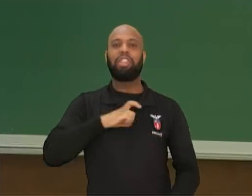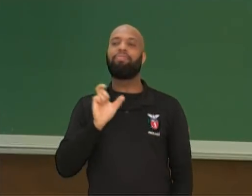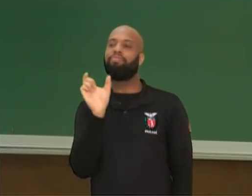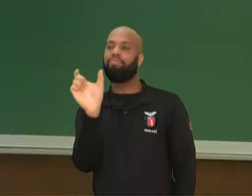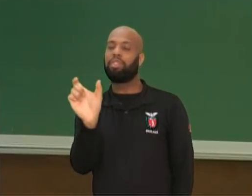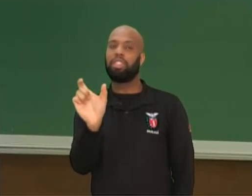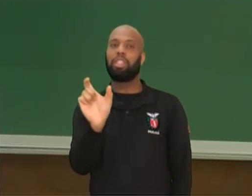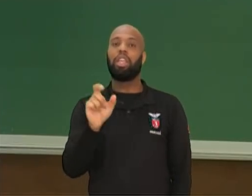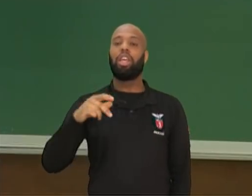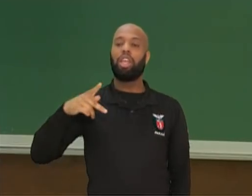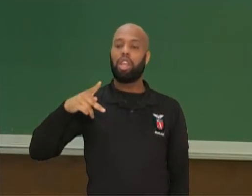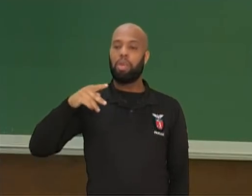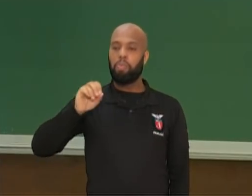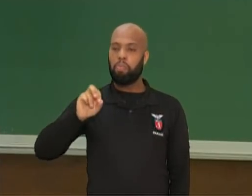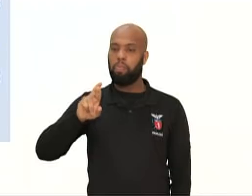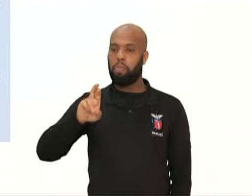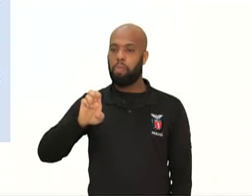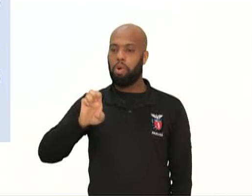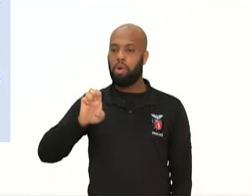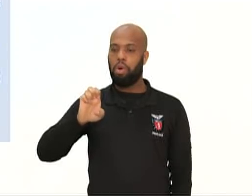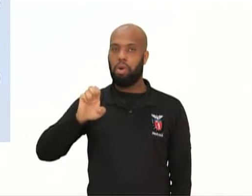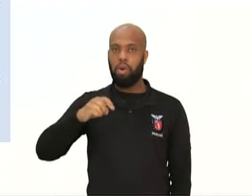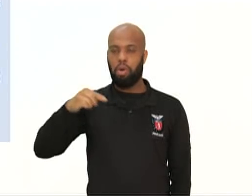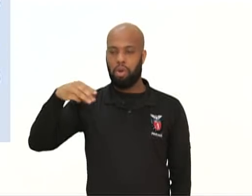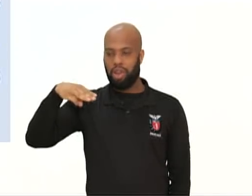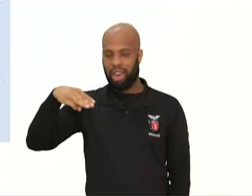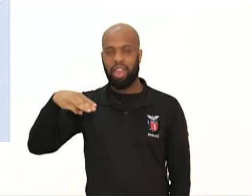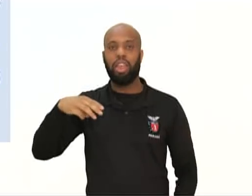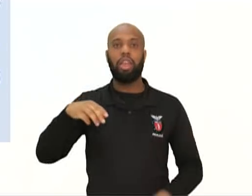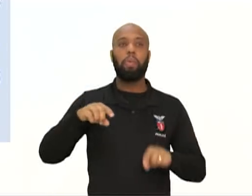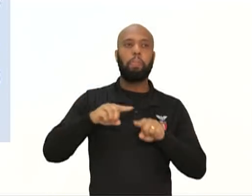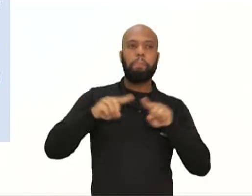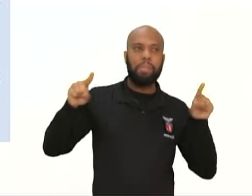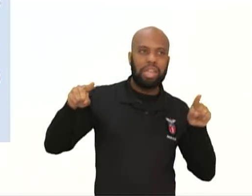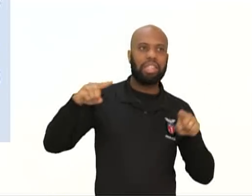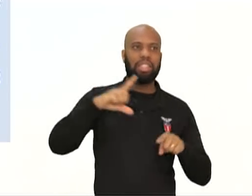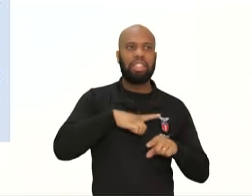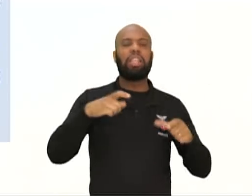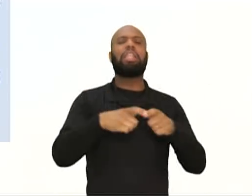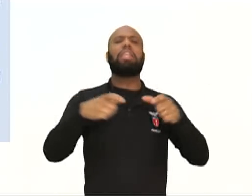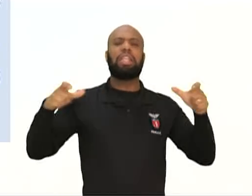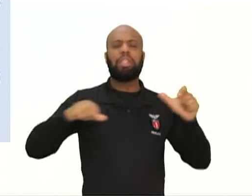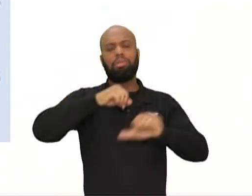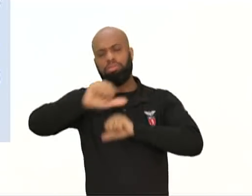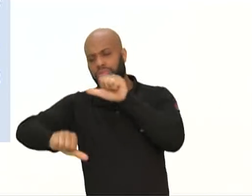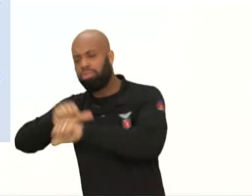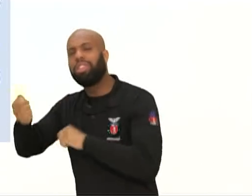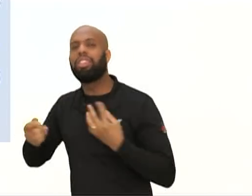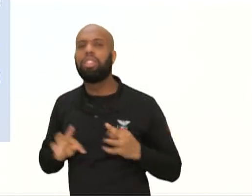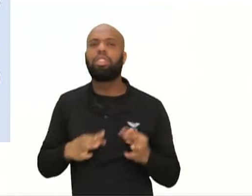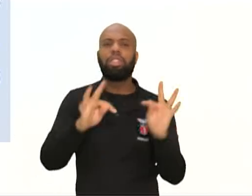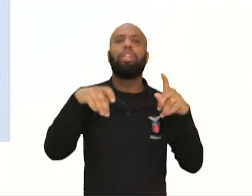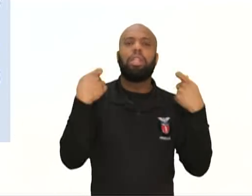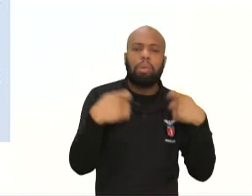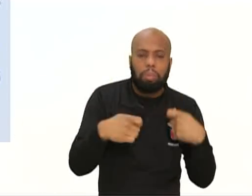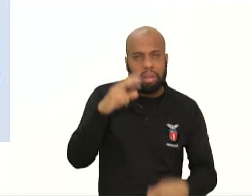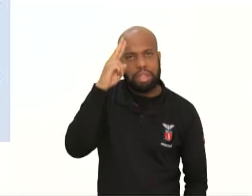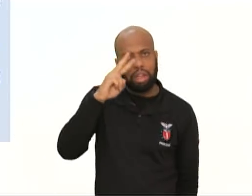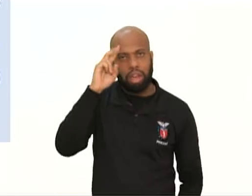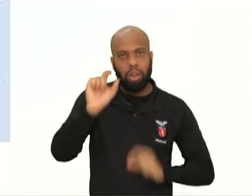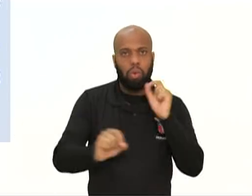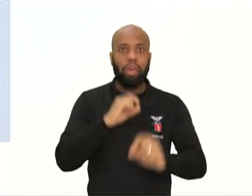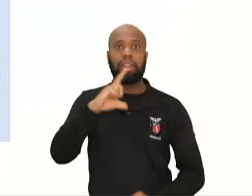conjunção porém. Vamos lá? Porém, apesar das grandes inovações tecnológicas, é preciso lembrar que